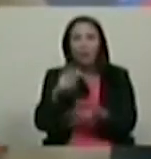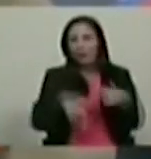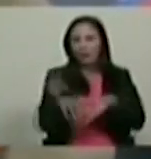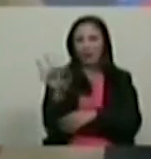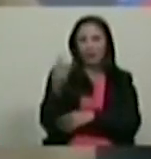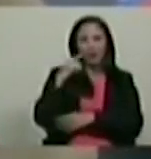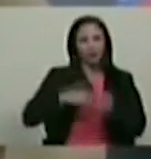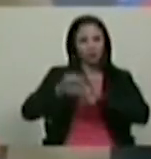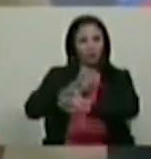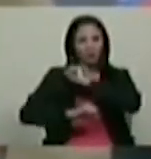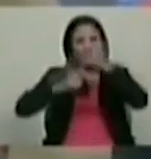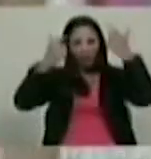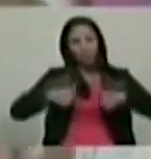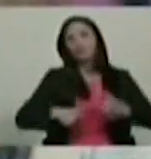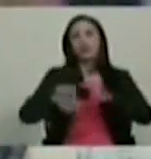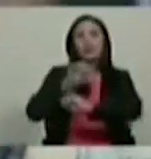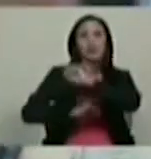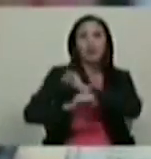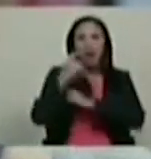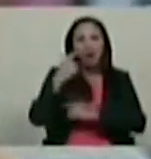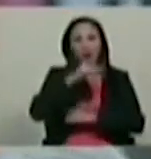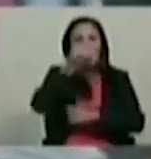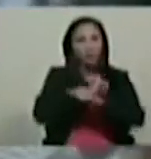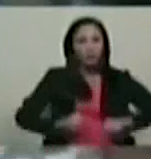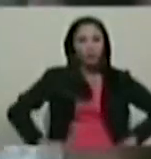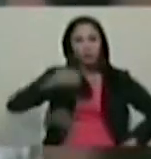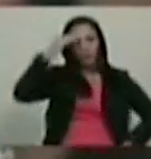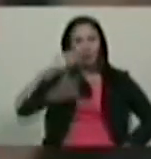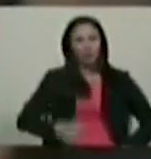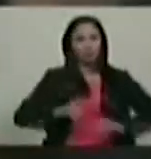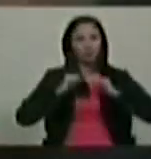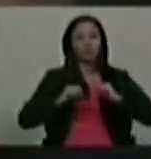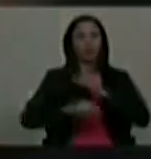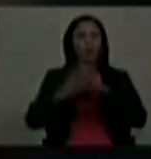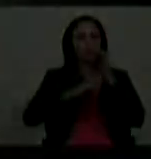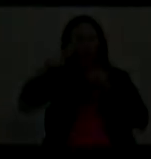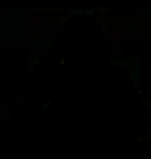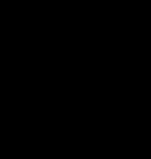com uma petição a outros países para que aumentem a pressão econômica sobre a Venezuela.